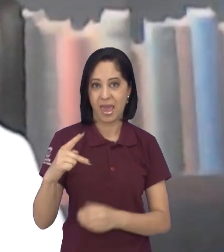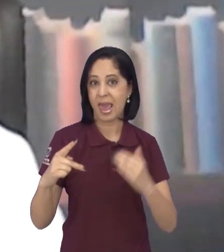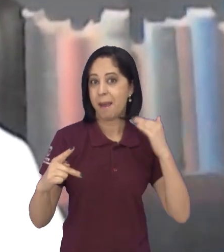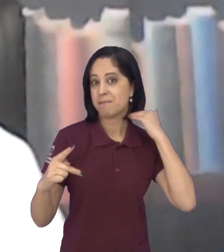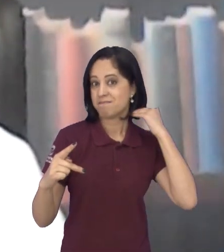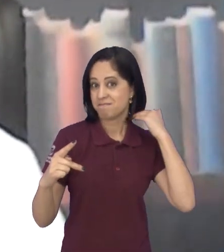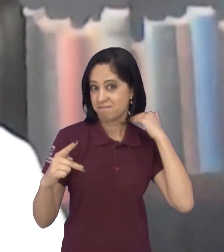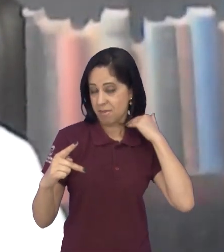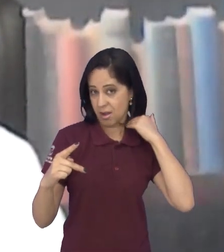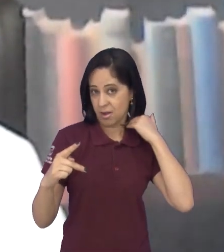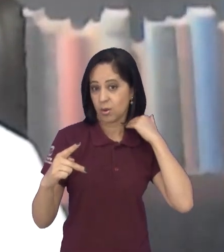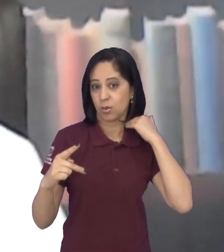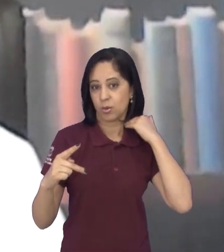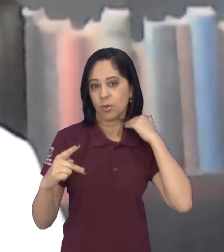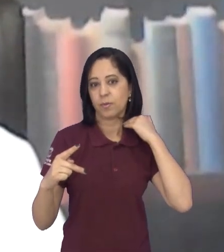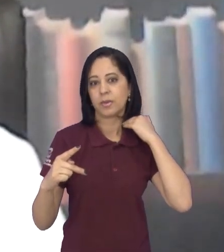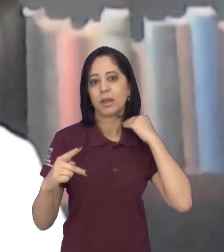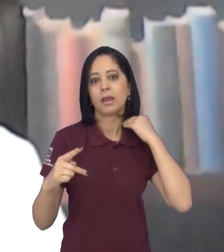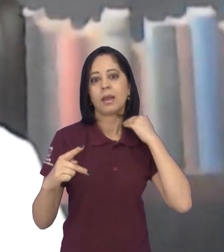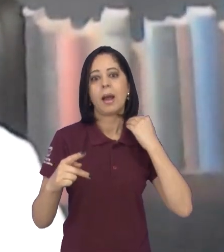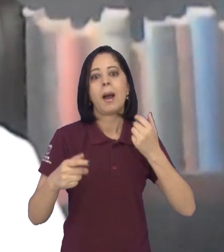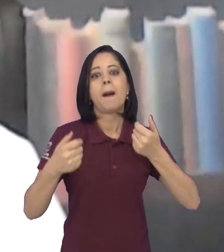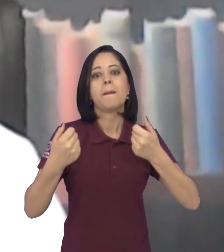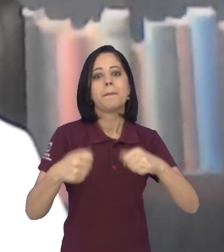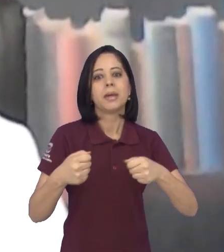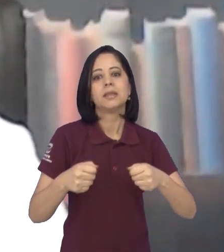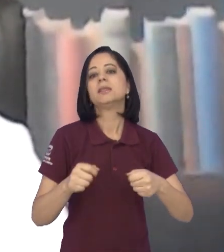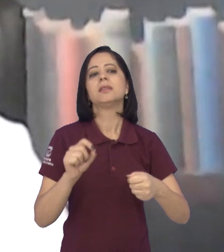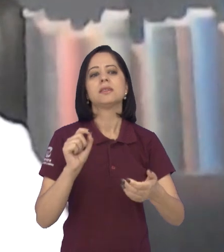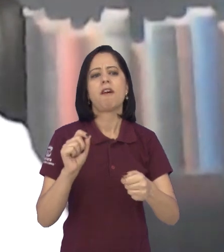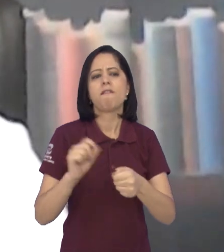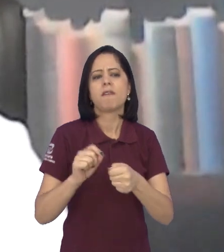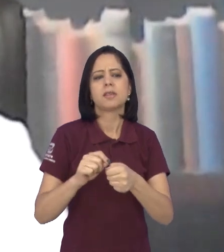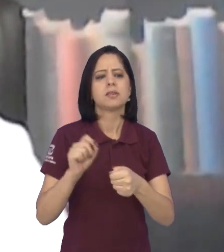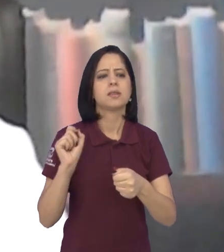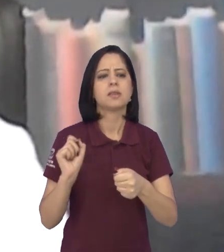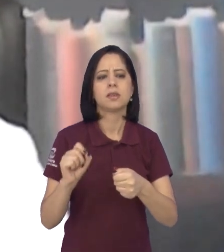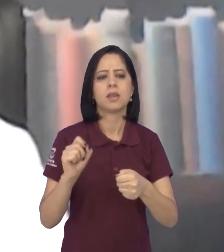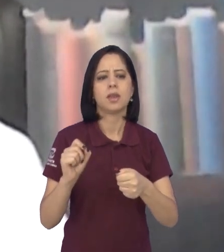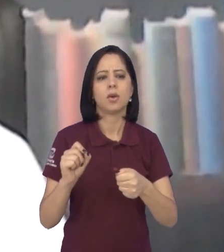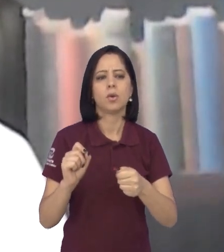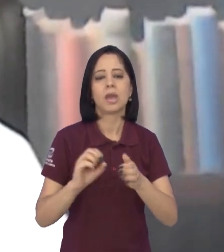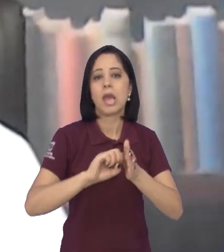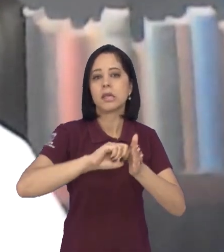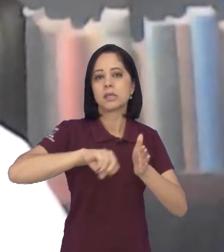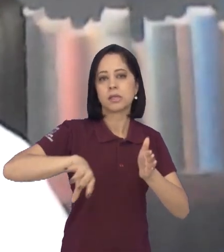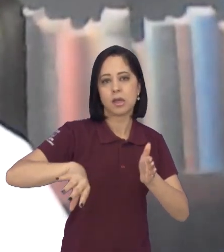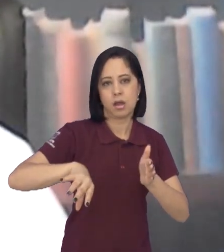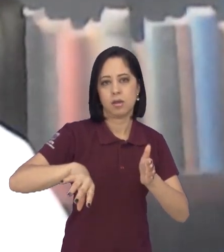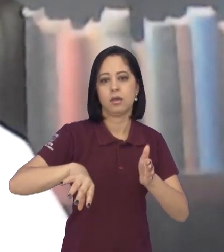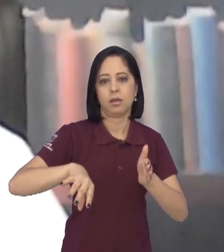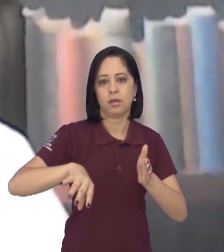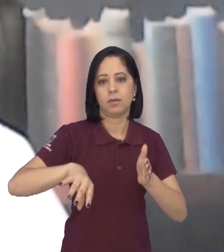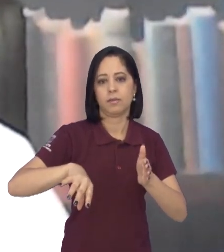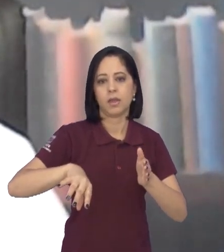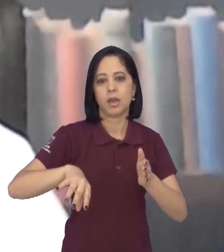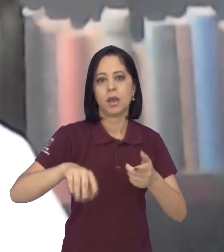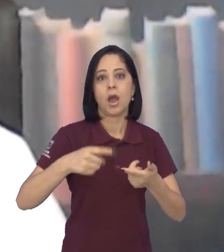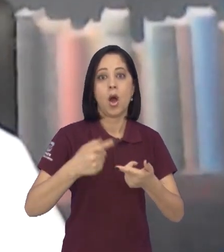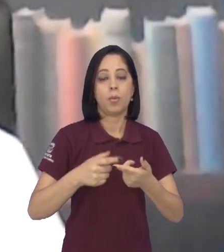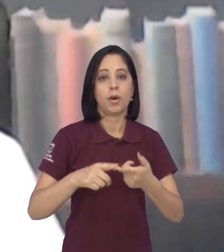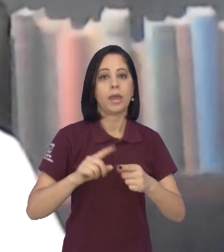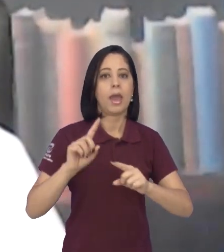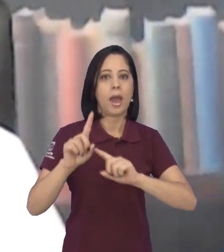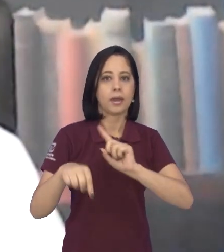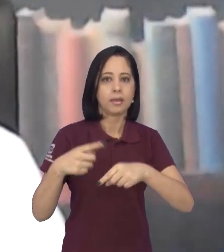conta, que são os bancos, você faça logout, para que, quando entrar de novo, o próprio aplicativo lhe peça novamente